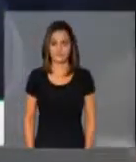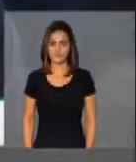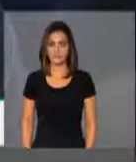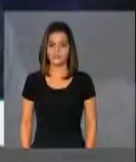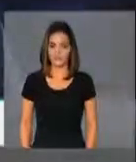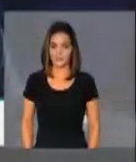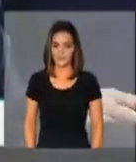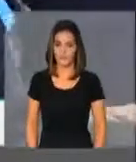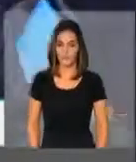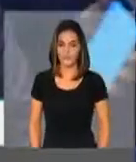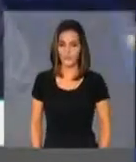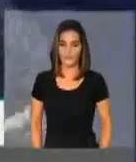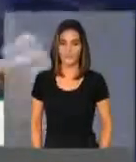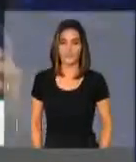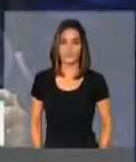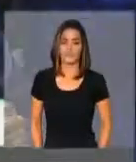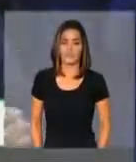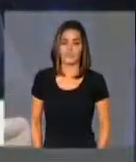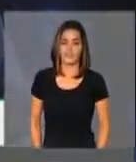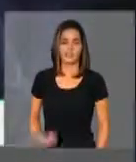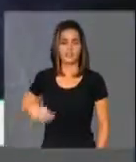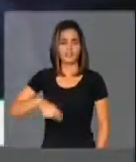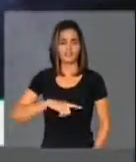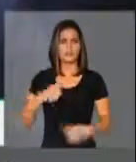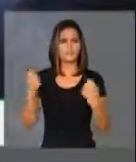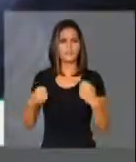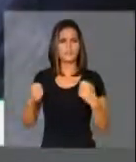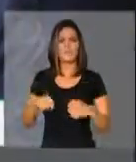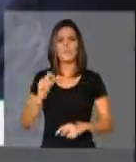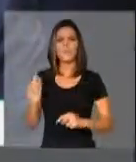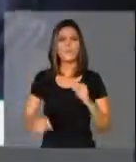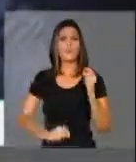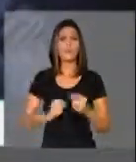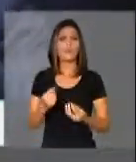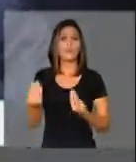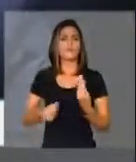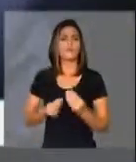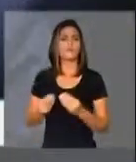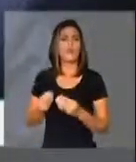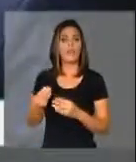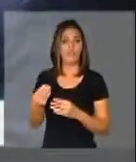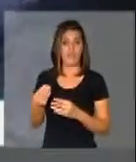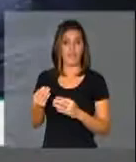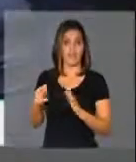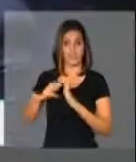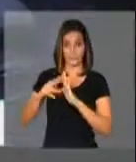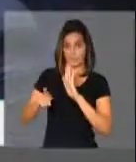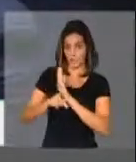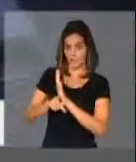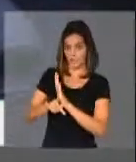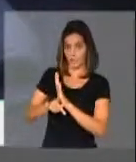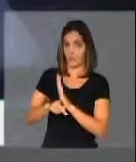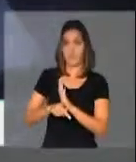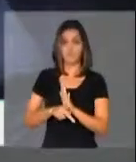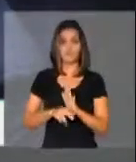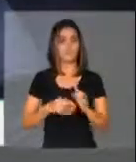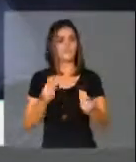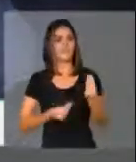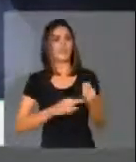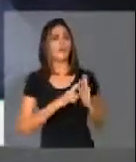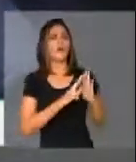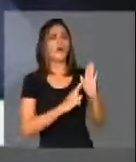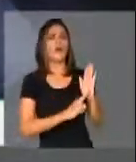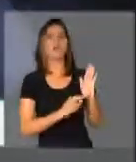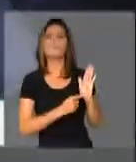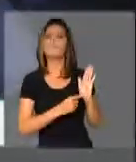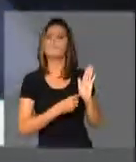pessoas. Nós temos que destrinchar, deputado Bira, as medidas provisórias, as regras, a tentativa